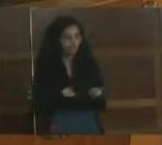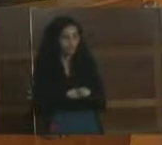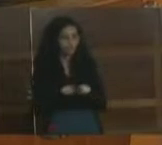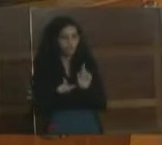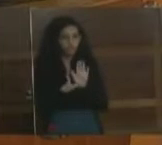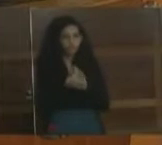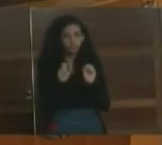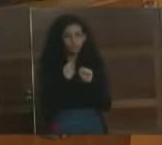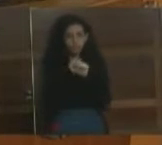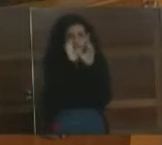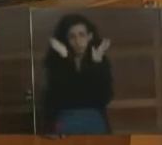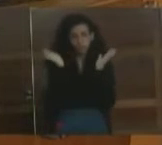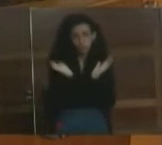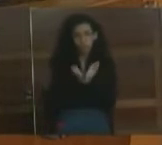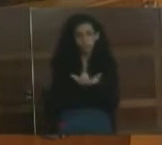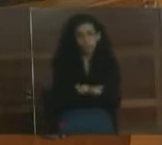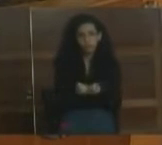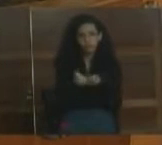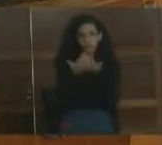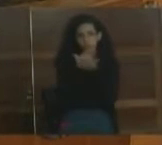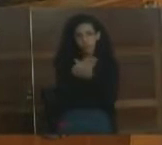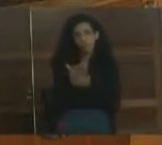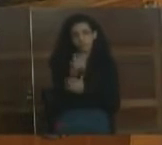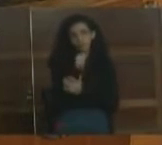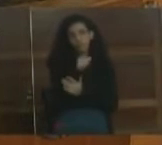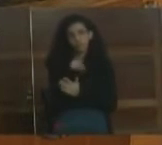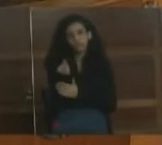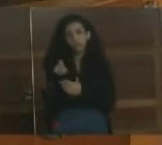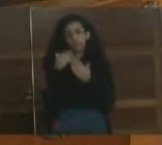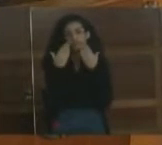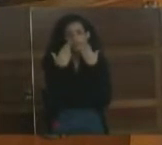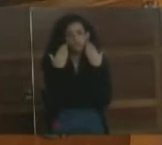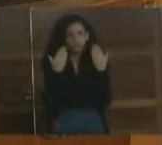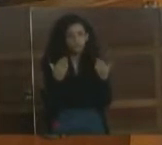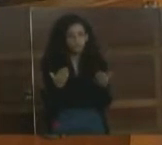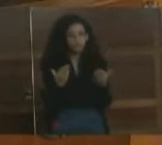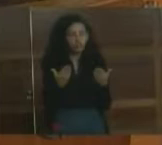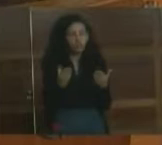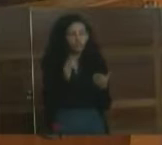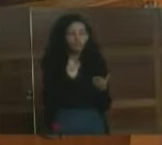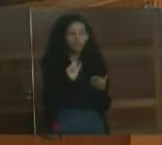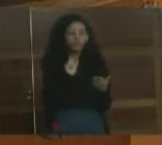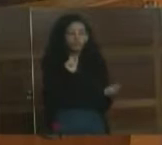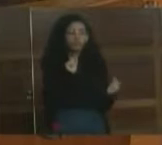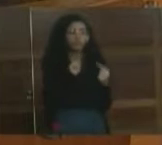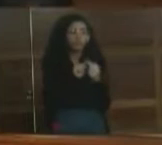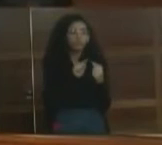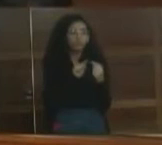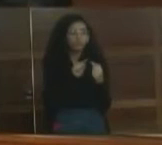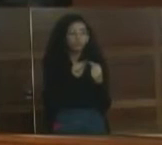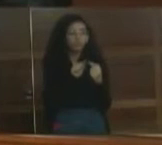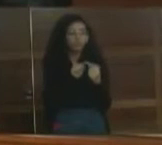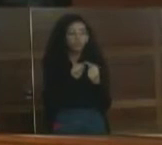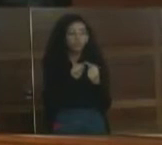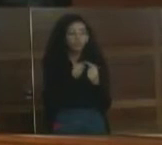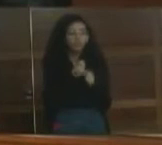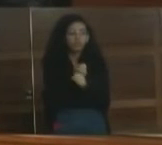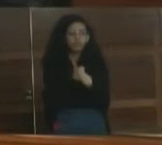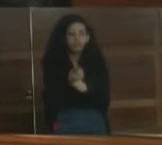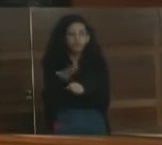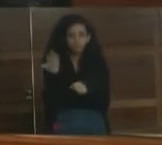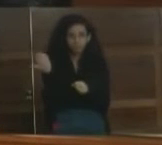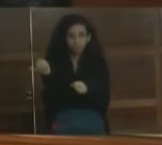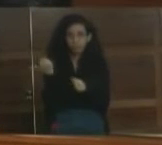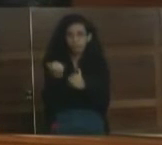transparência a comissão permanente de finanças dá início à audiência pública para apresentação demonstração e avaliação das metas fiscais do 3º quadrimestre